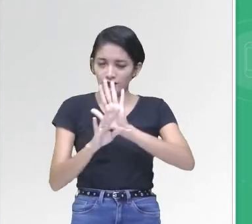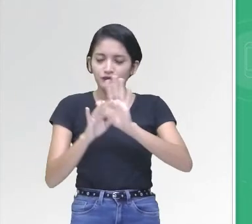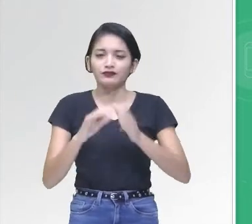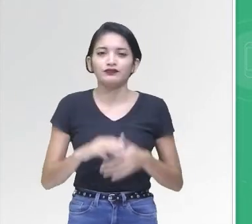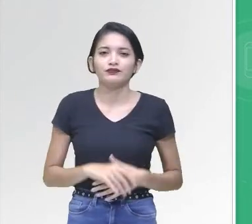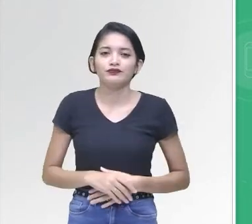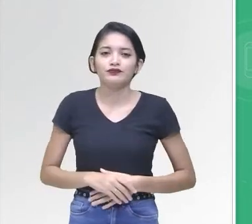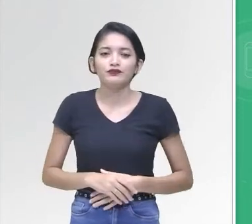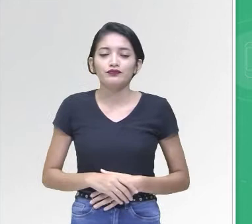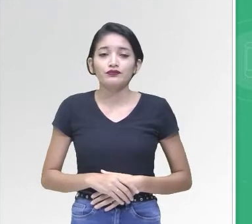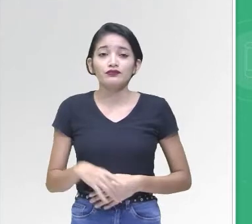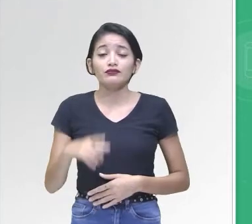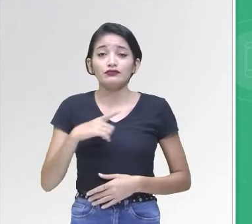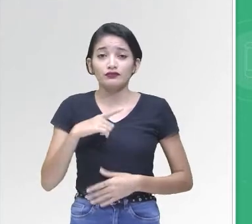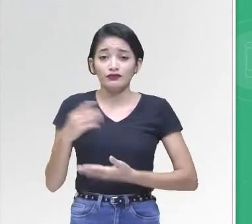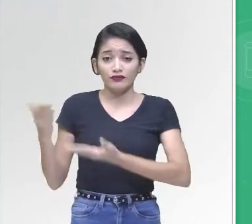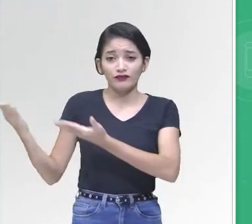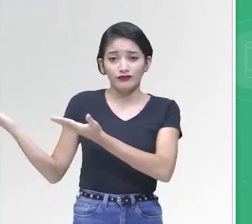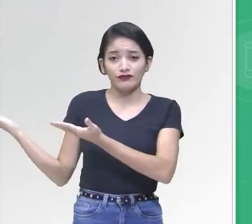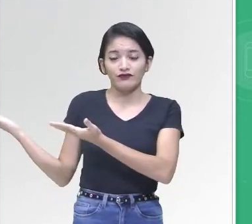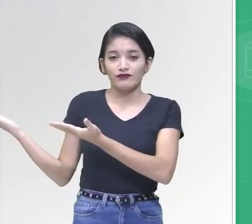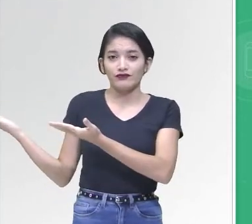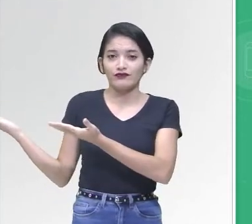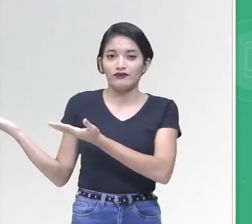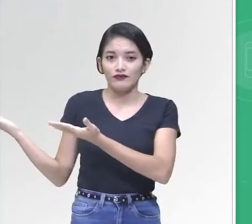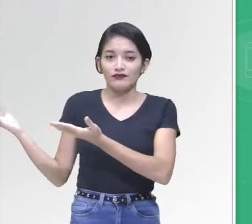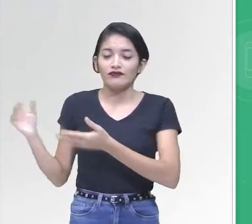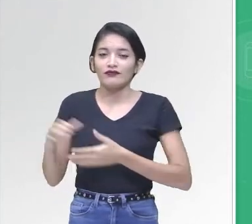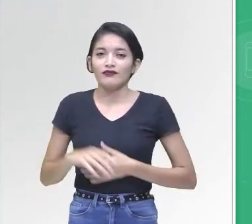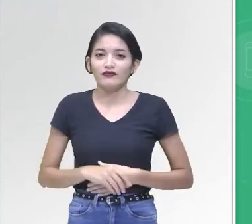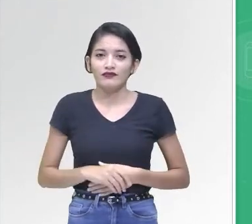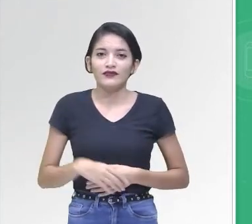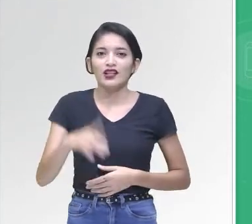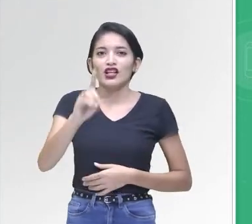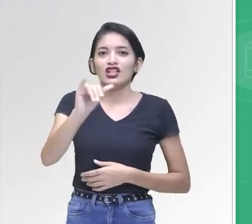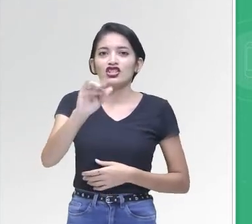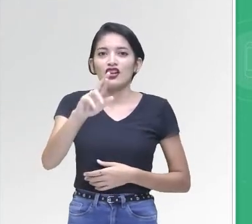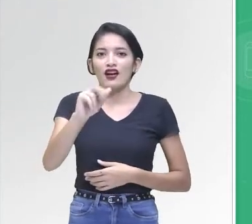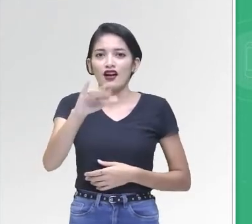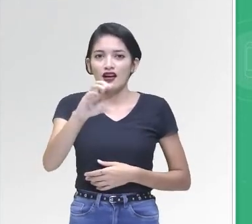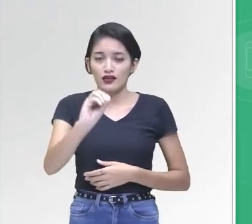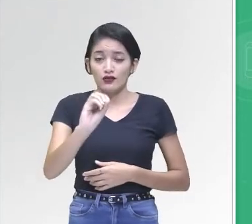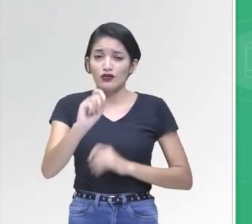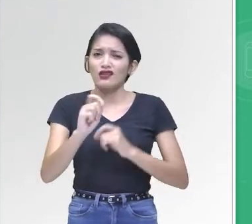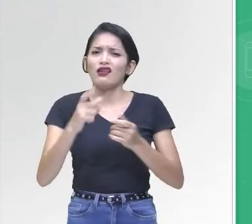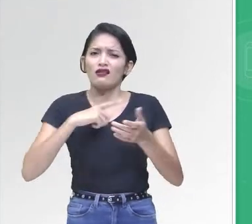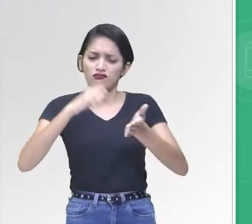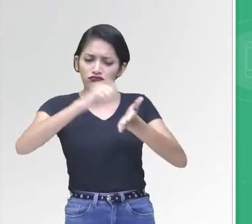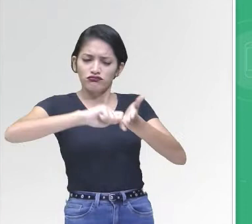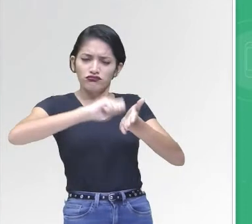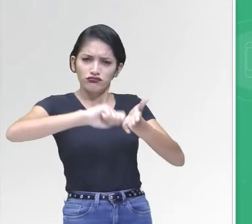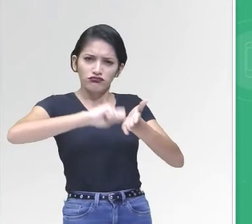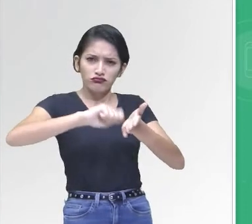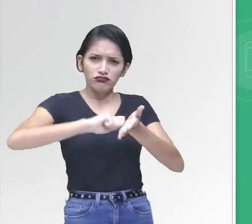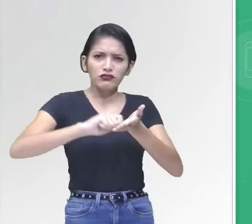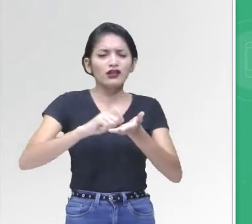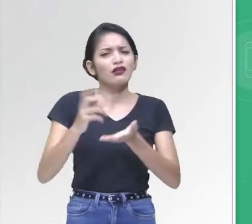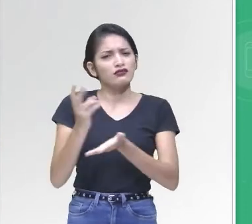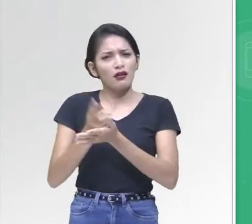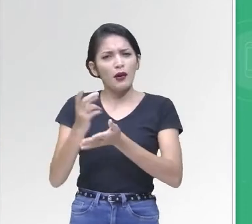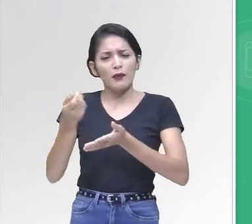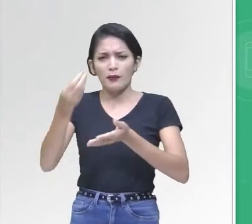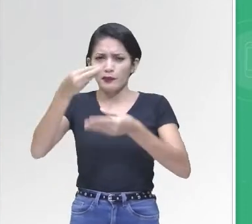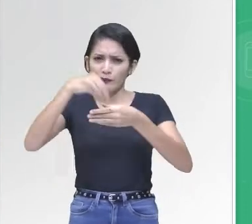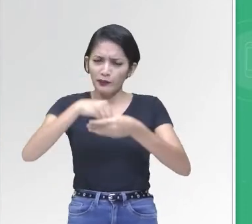então? Aqui nós temos um diário, né? Um diário onde tem coisas corriqueiras, que no diário a gente